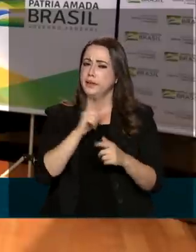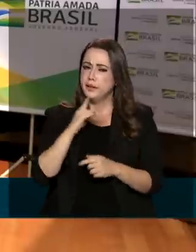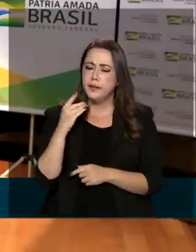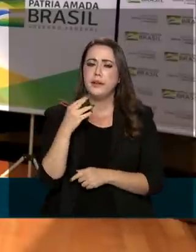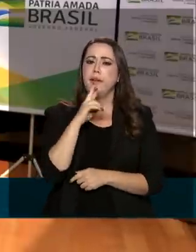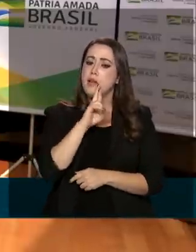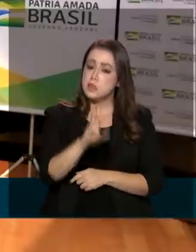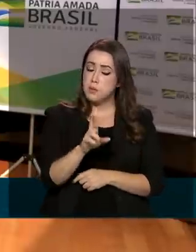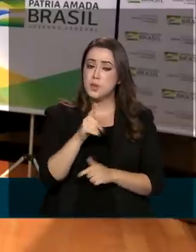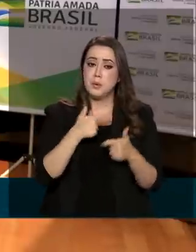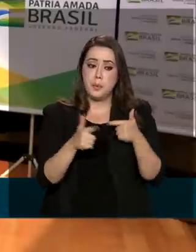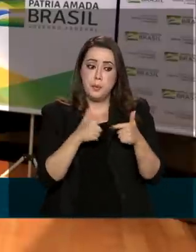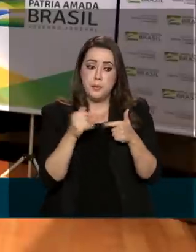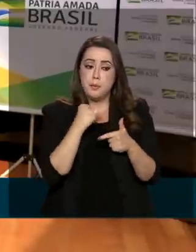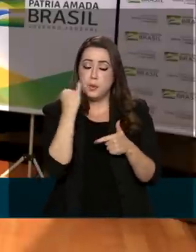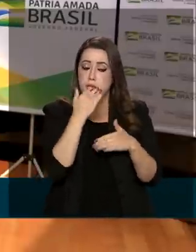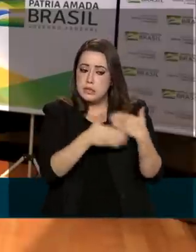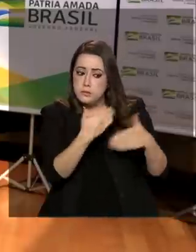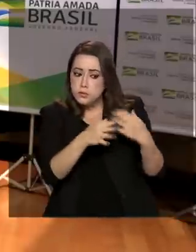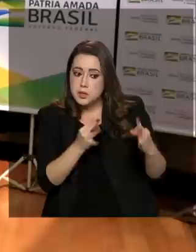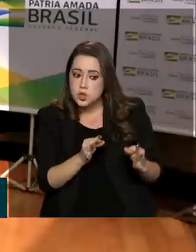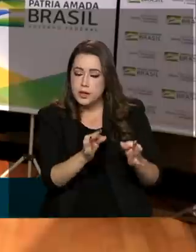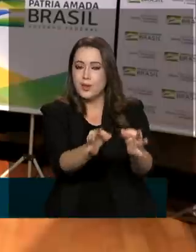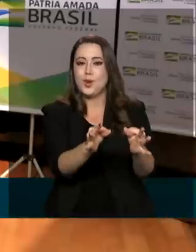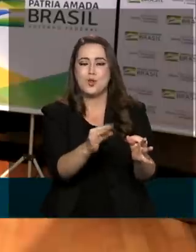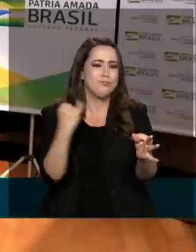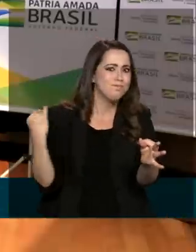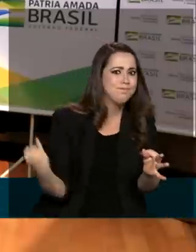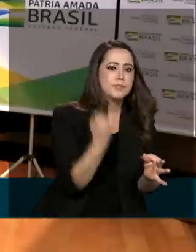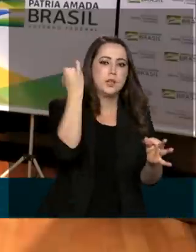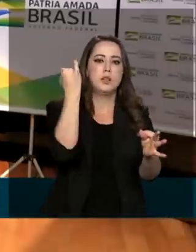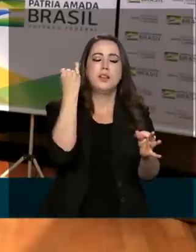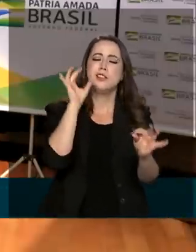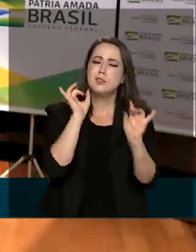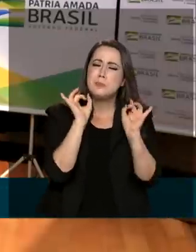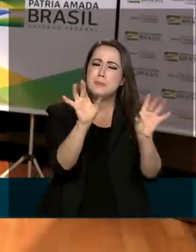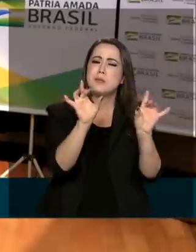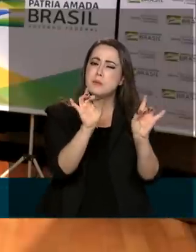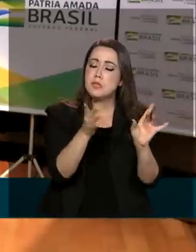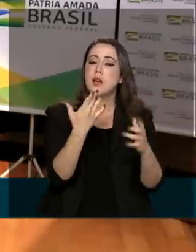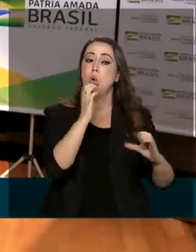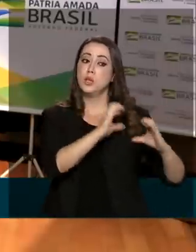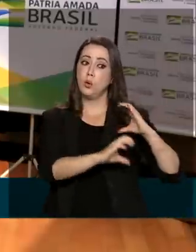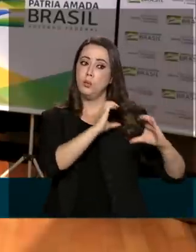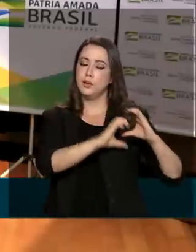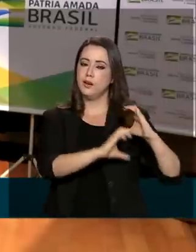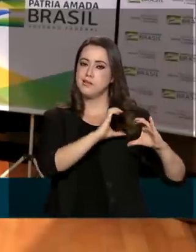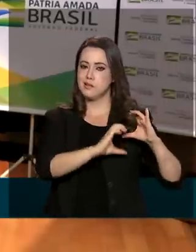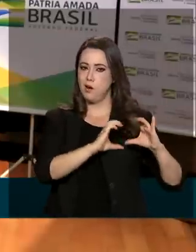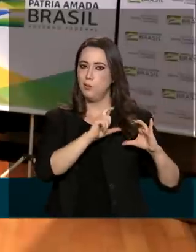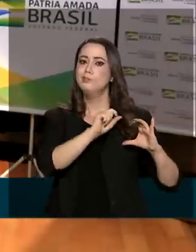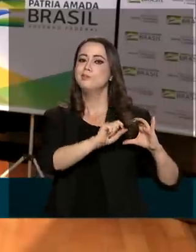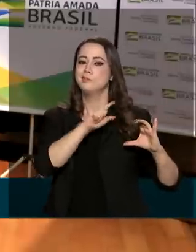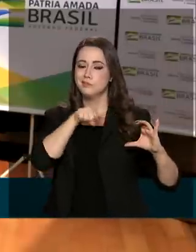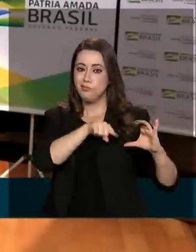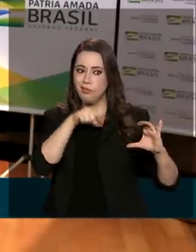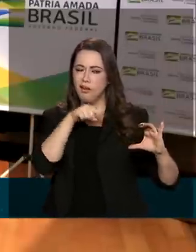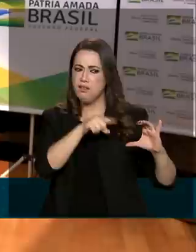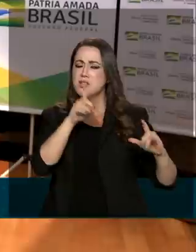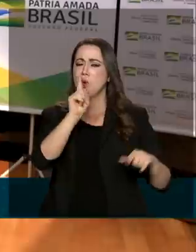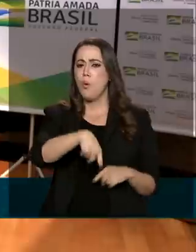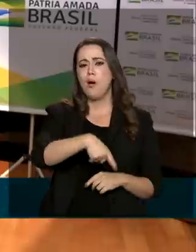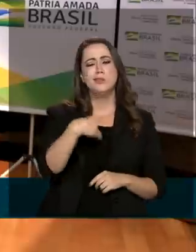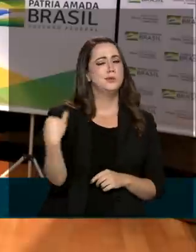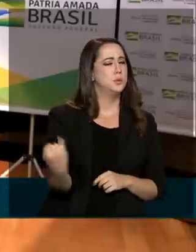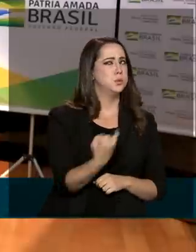importantes e trabalham no desenvolvimento de tecnologias de ponta no setor de comunicações, isso é